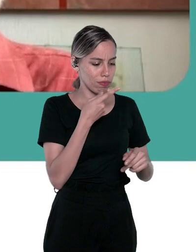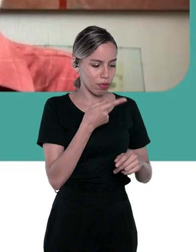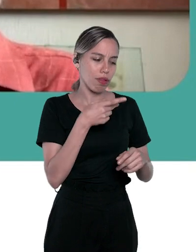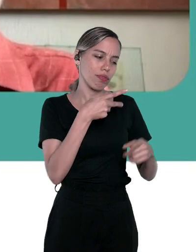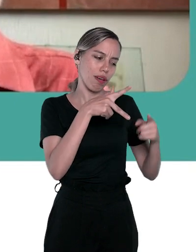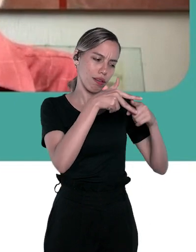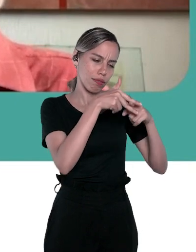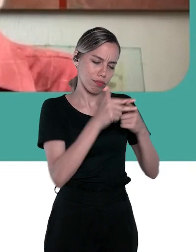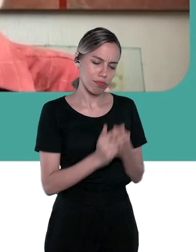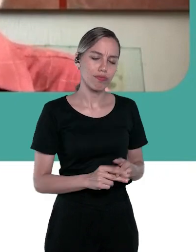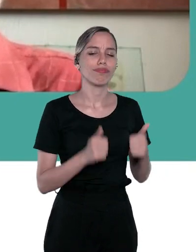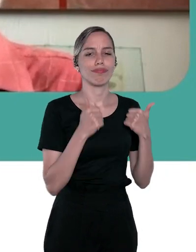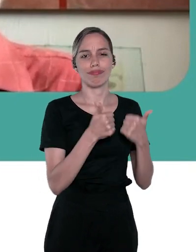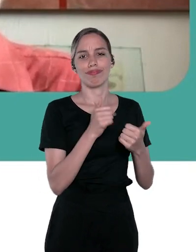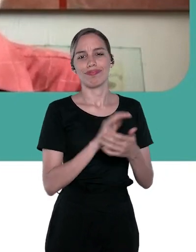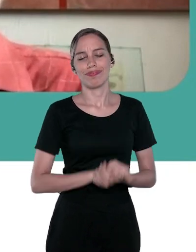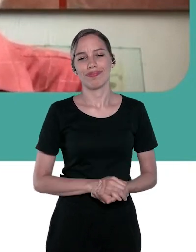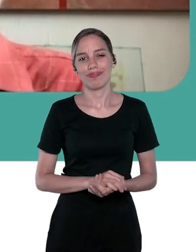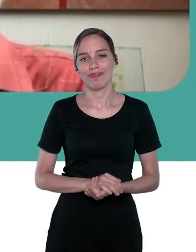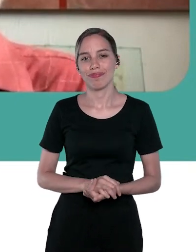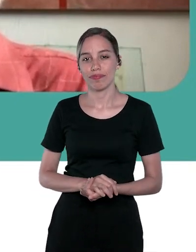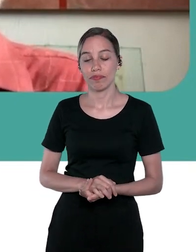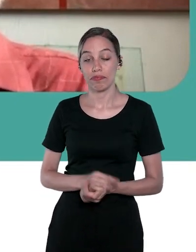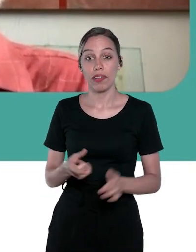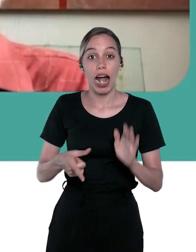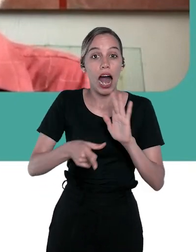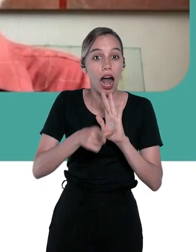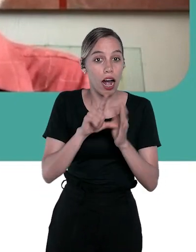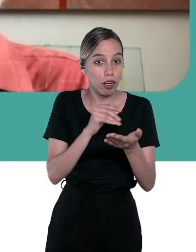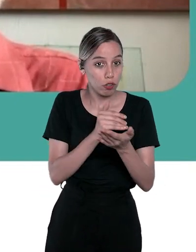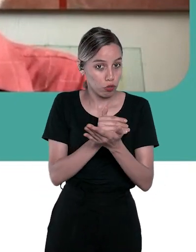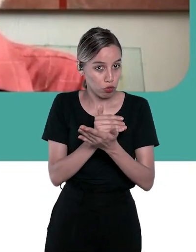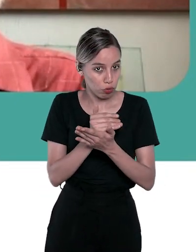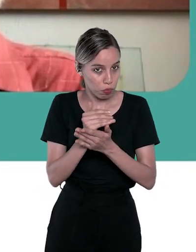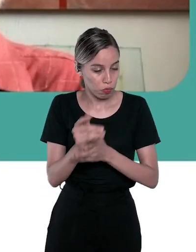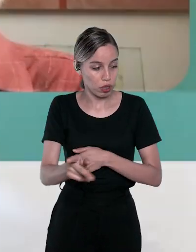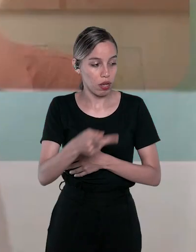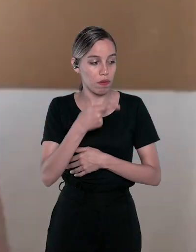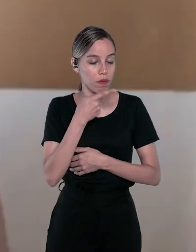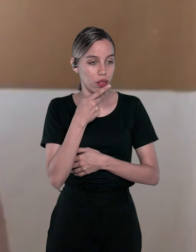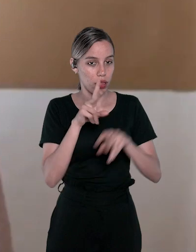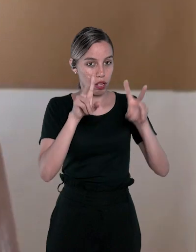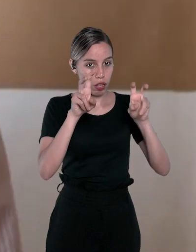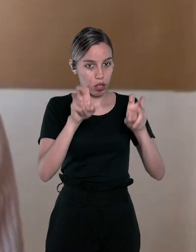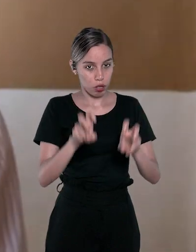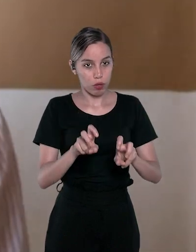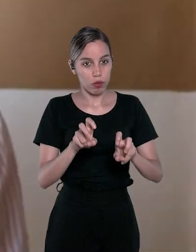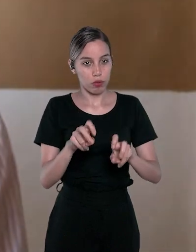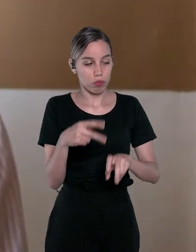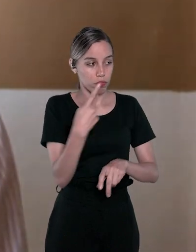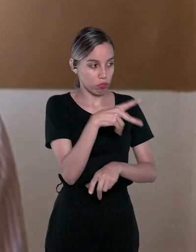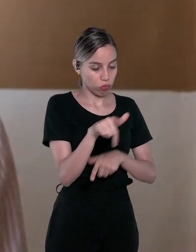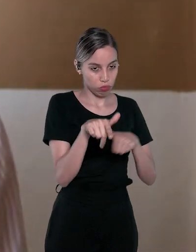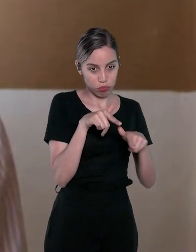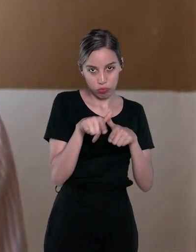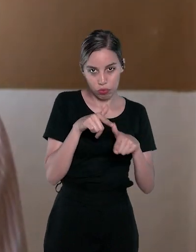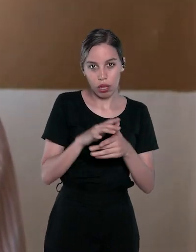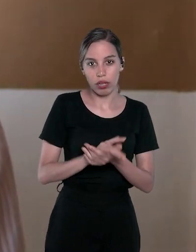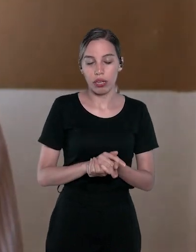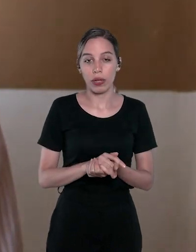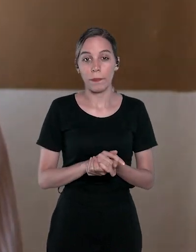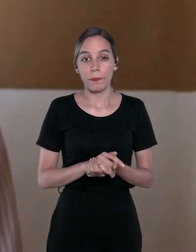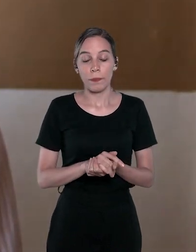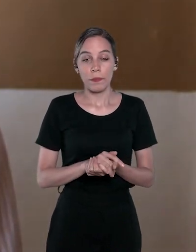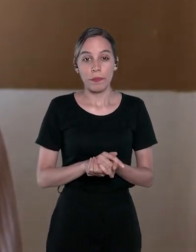Desculpa. Não, tudo bem. Então, antes da gente começar aqui a falar especificamente sobre o seu trabalho como